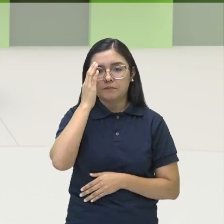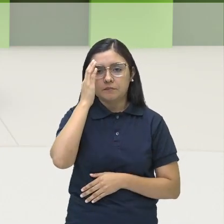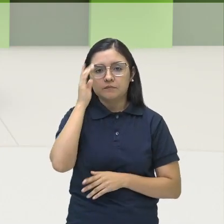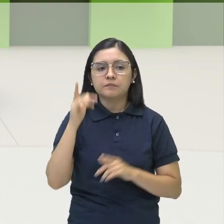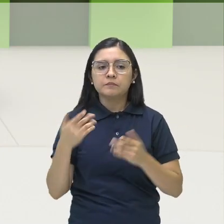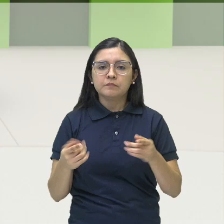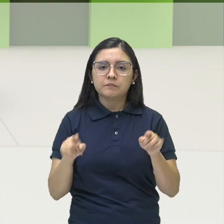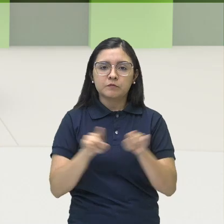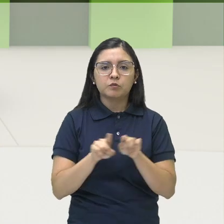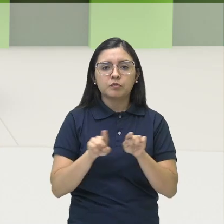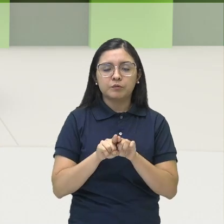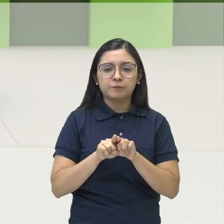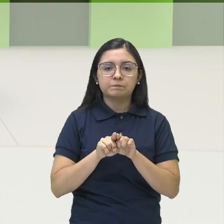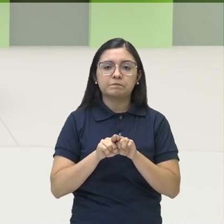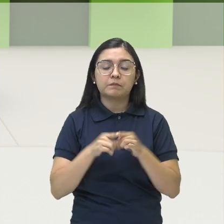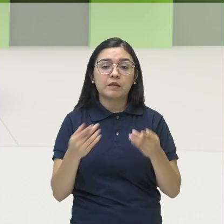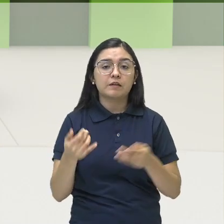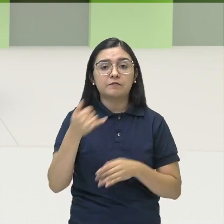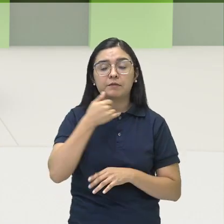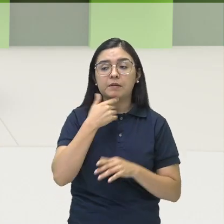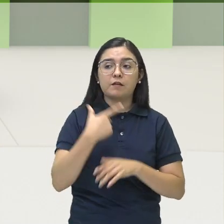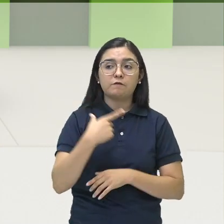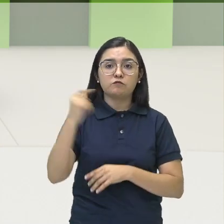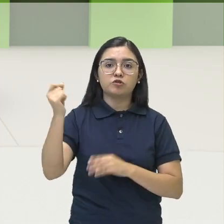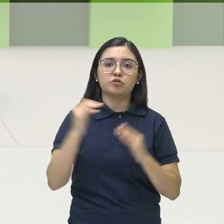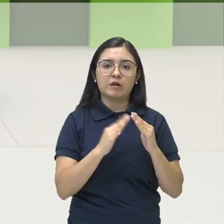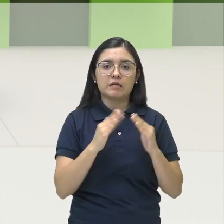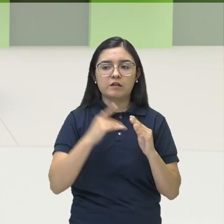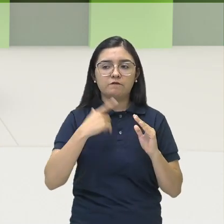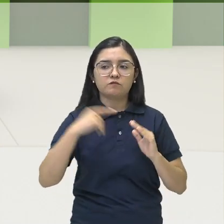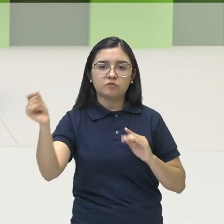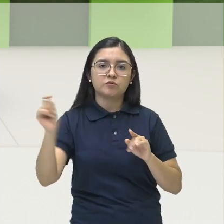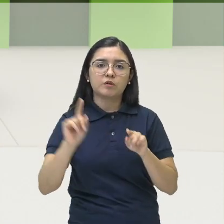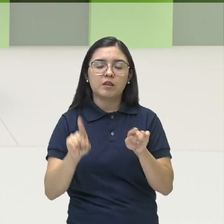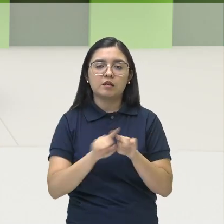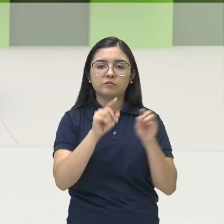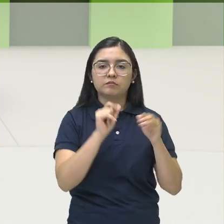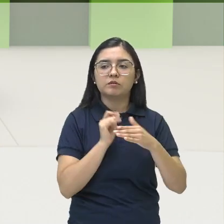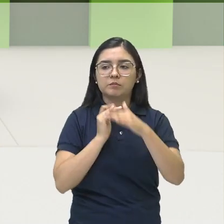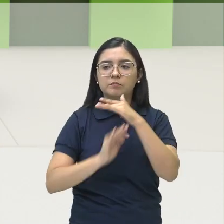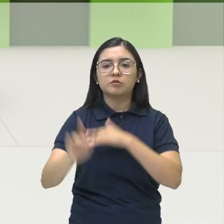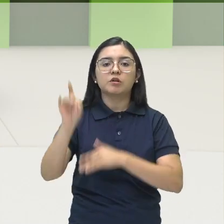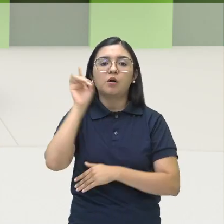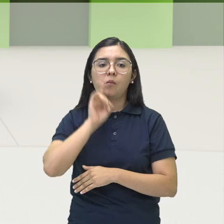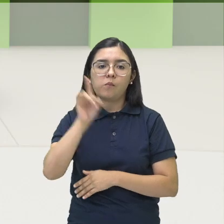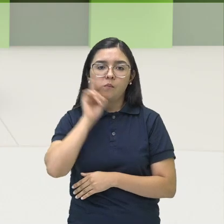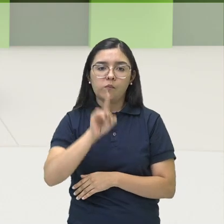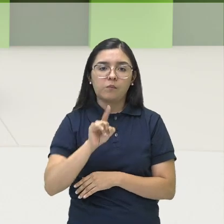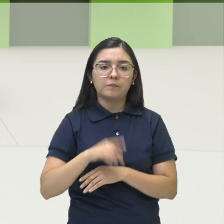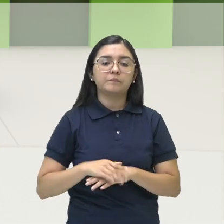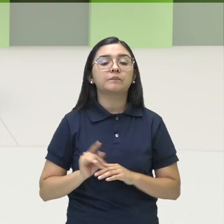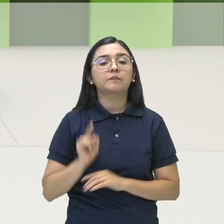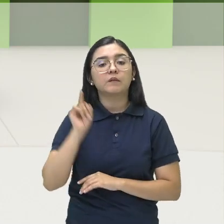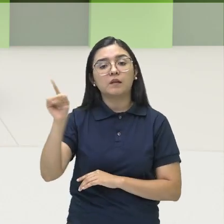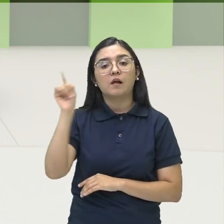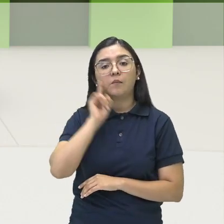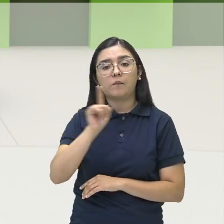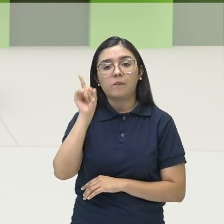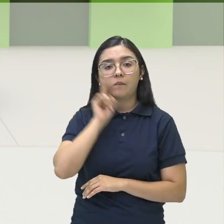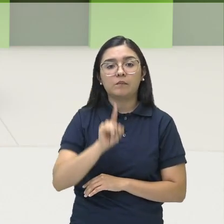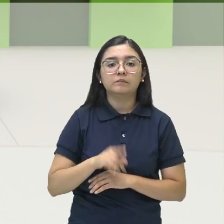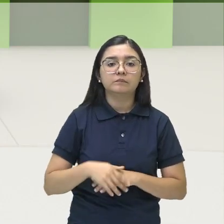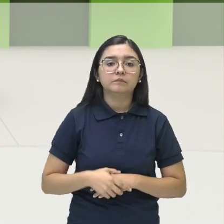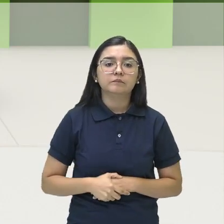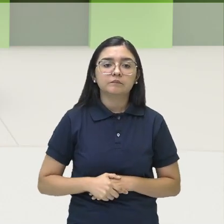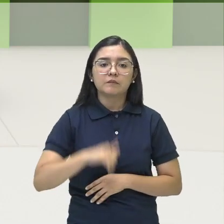Nazista. Infelizmente, ela fugiu de casa poucos anos depois e migrou para os Estados Unidos. Foi lá, né,